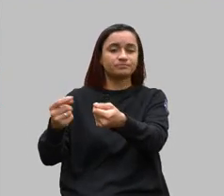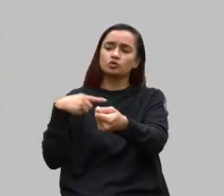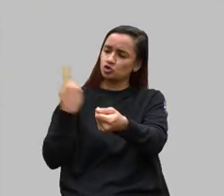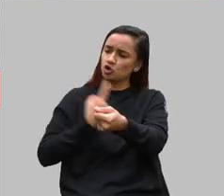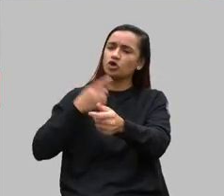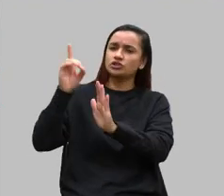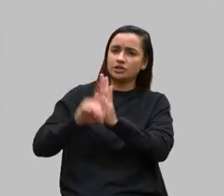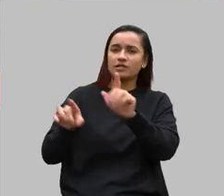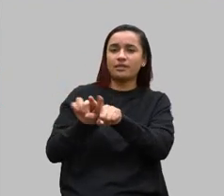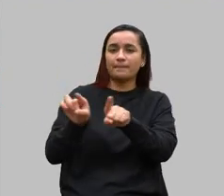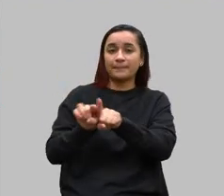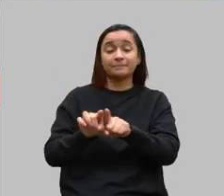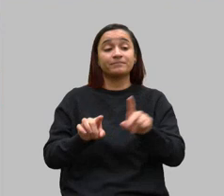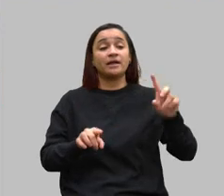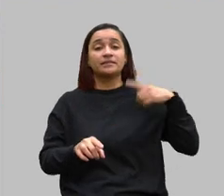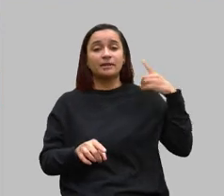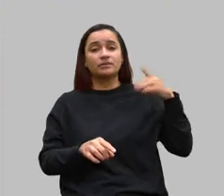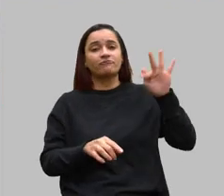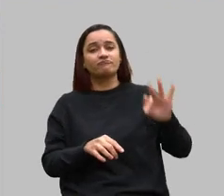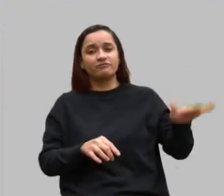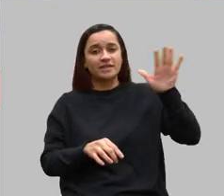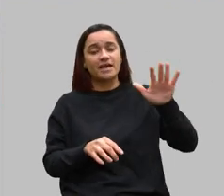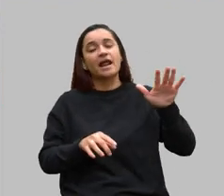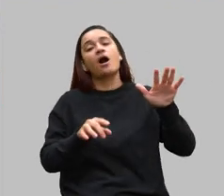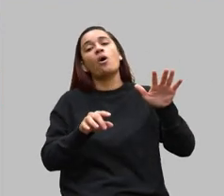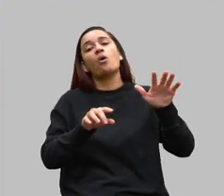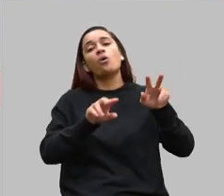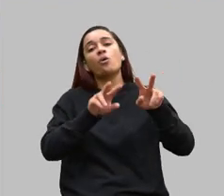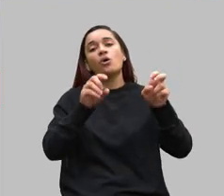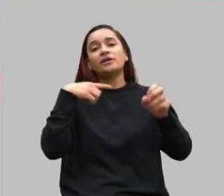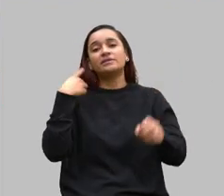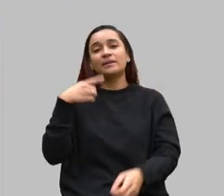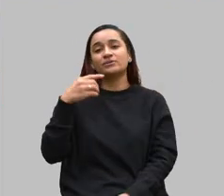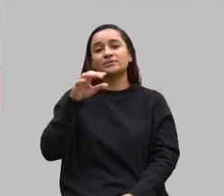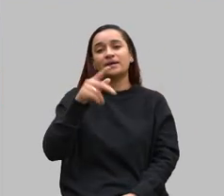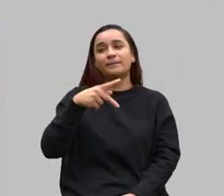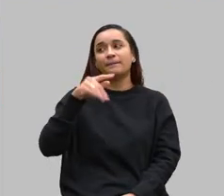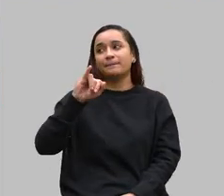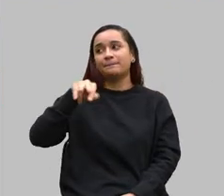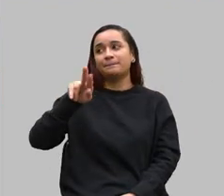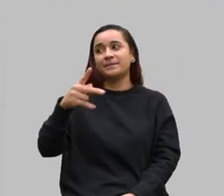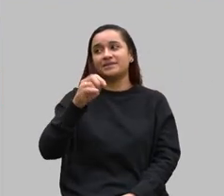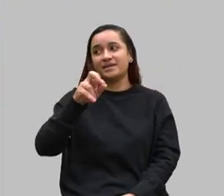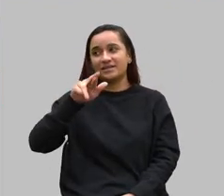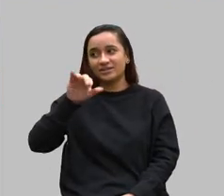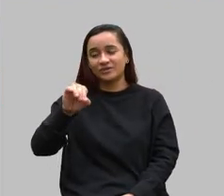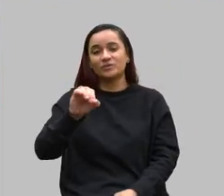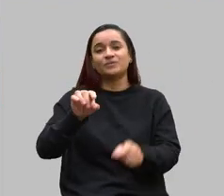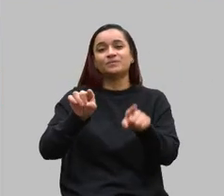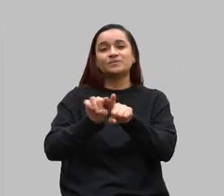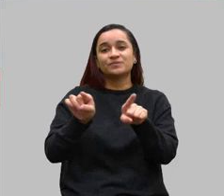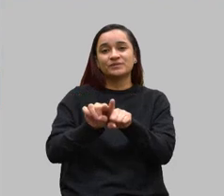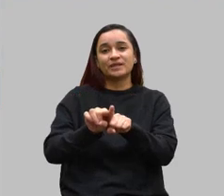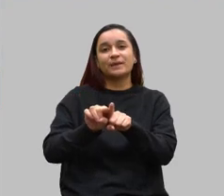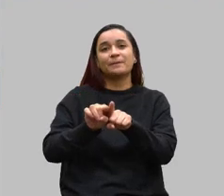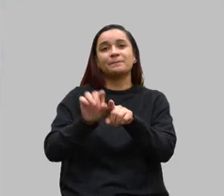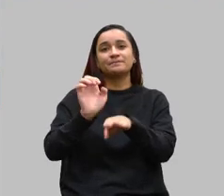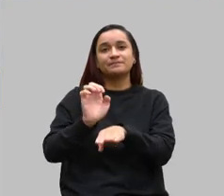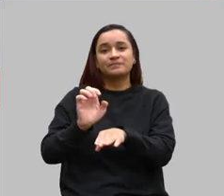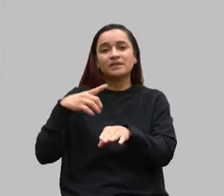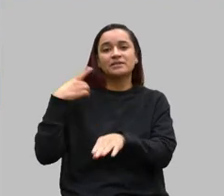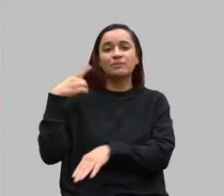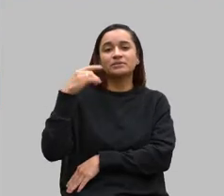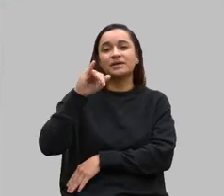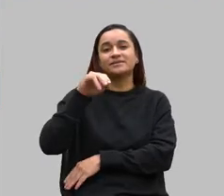deputados federais aqui através do nosso Deputado Pinheirinho quero agradecê-lo a deputada ion também e demais